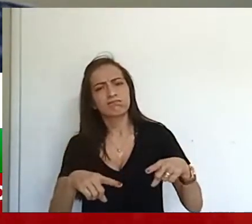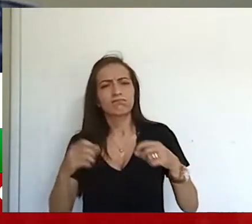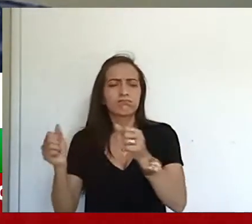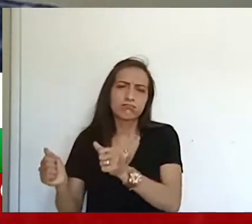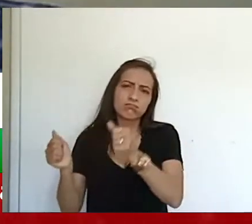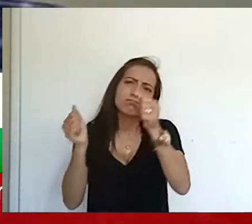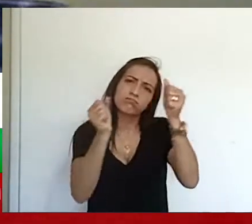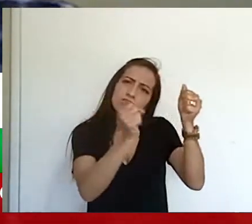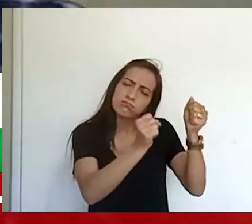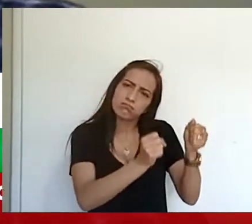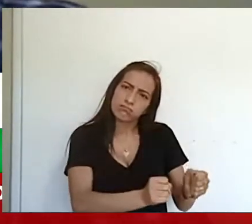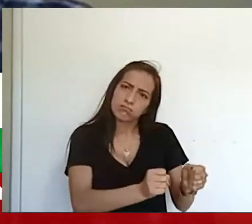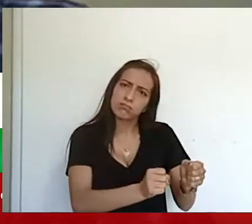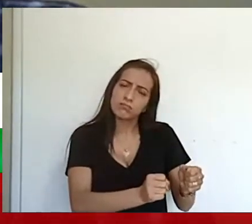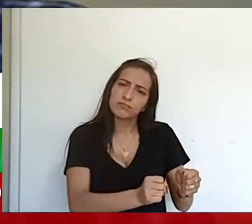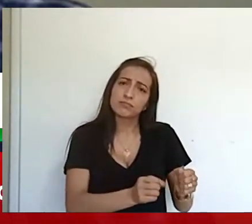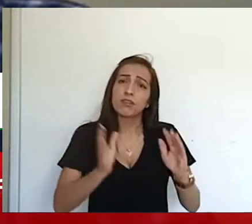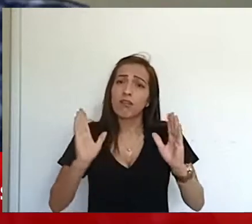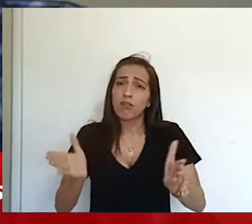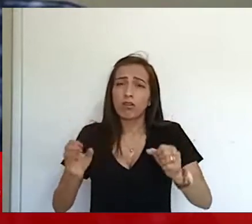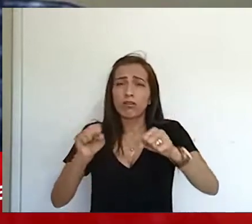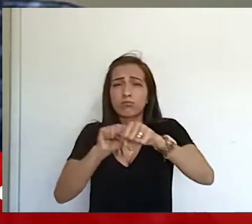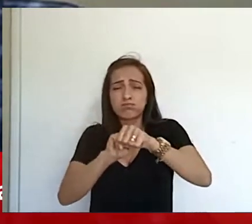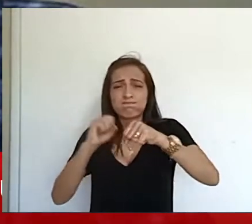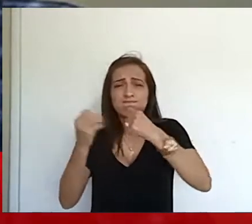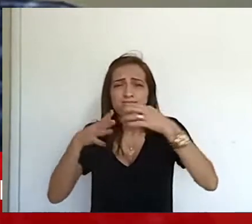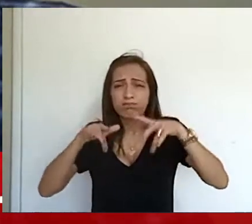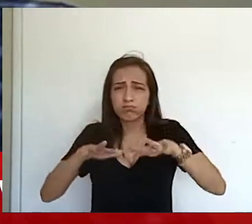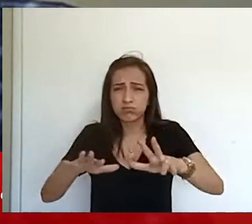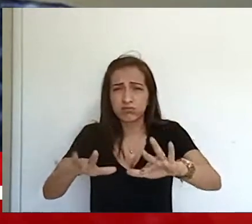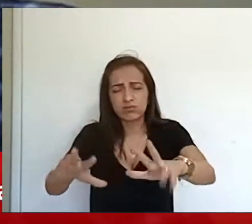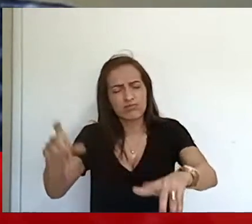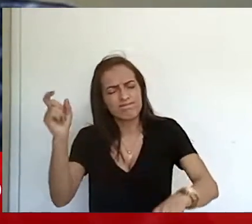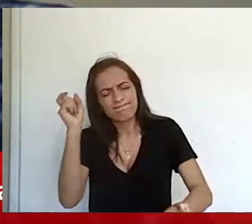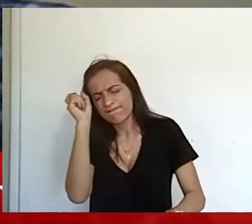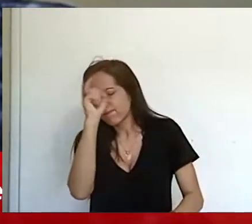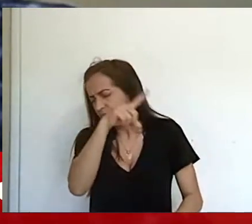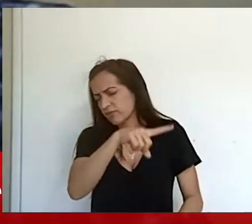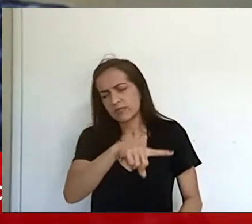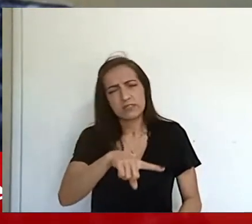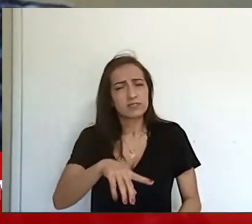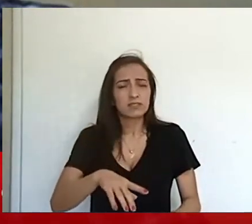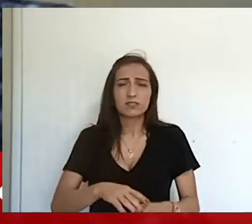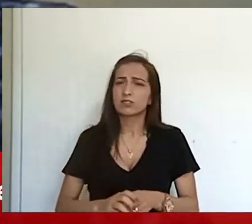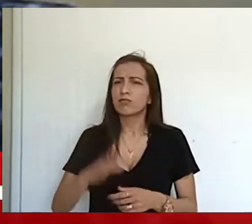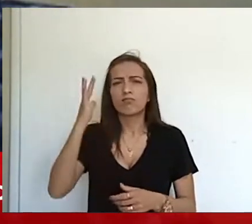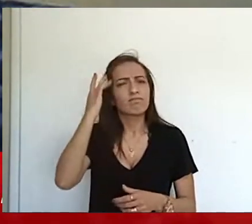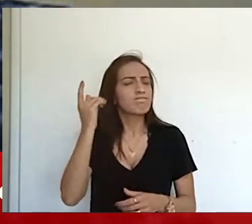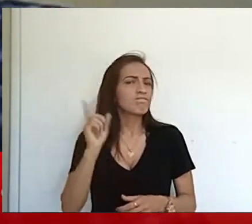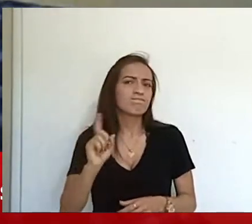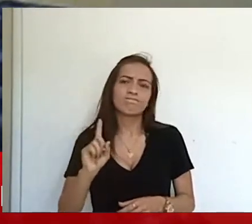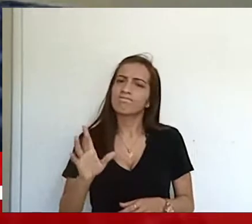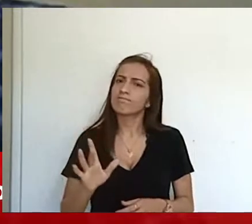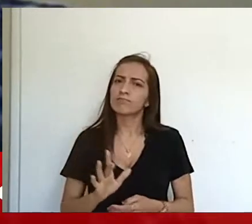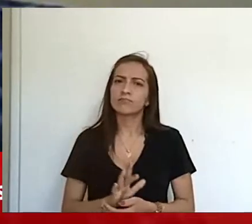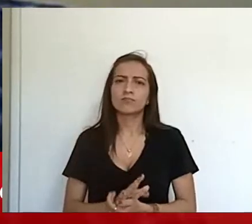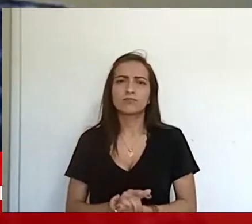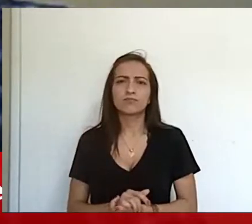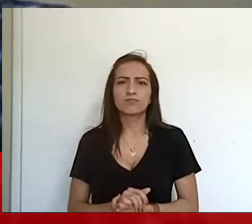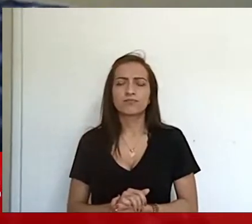Nesse momento de pandemia, né? De como nós estamos enfrentando esses momentos, né? Não é fácil, é um